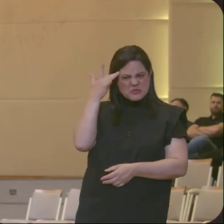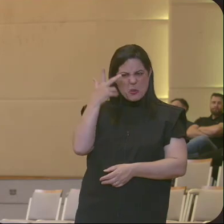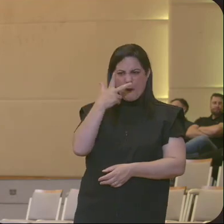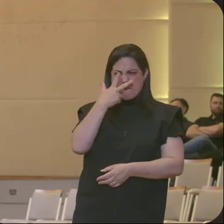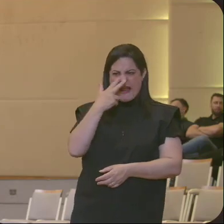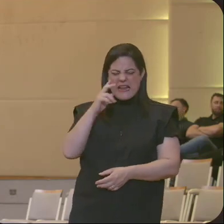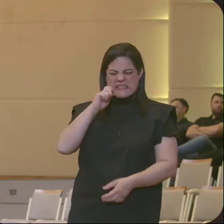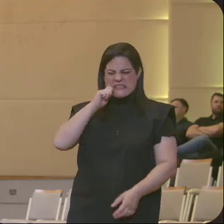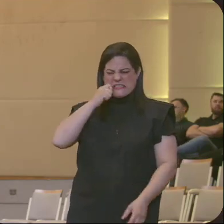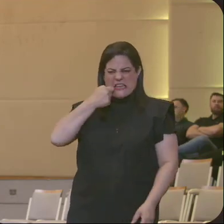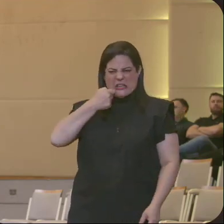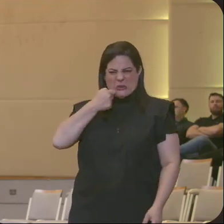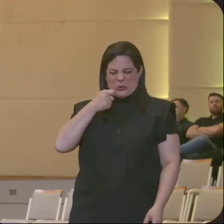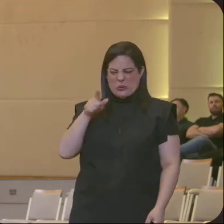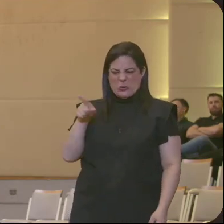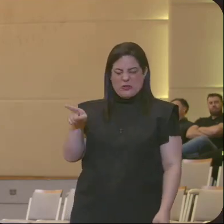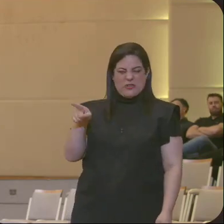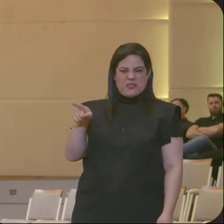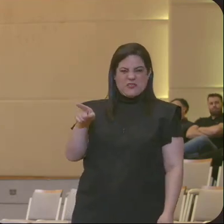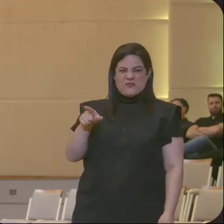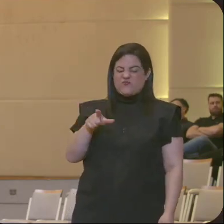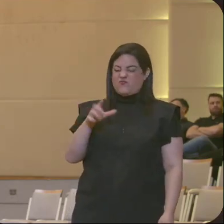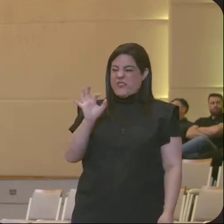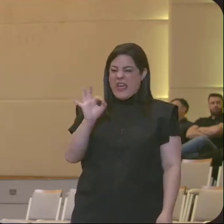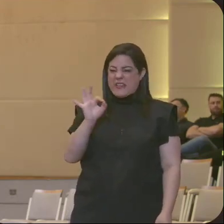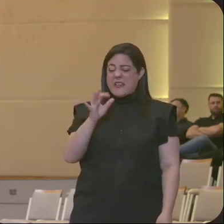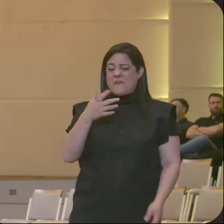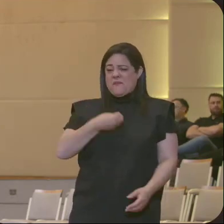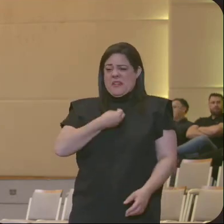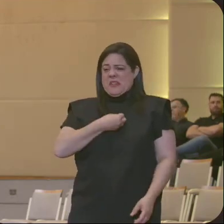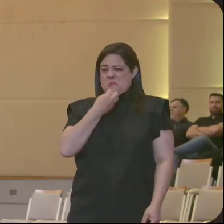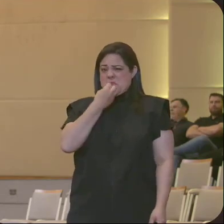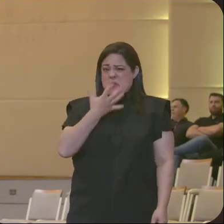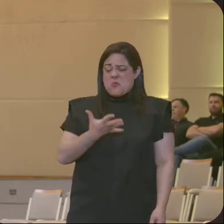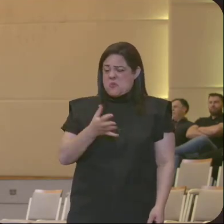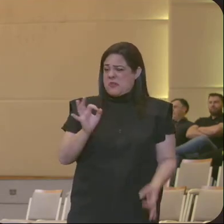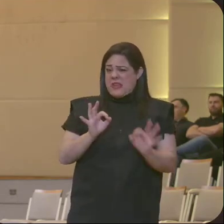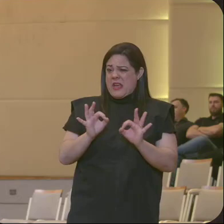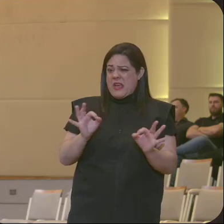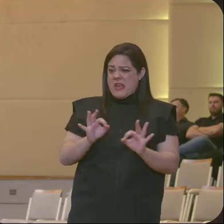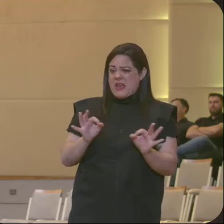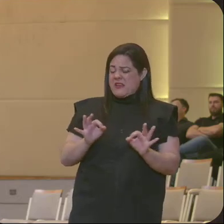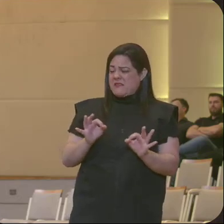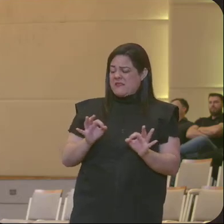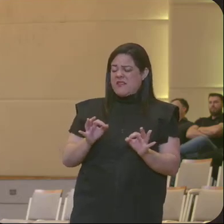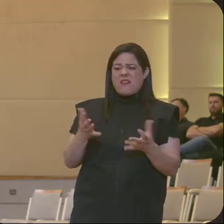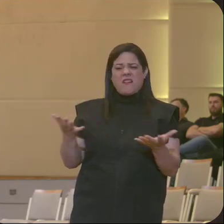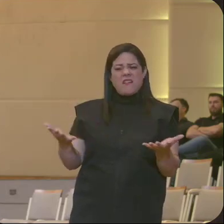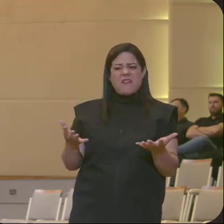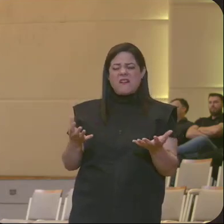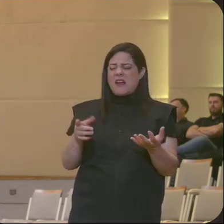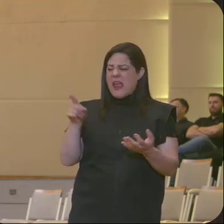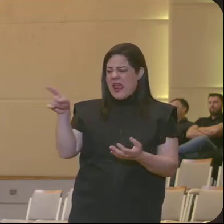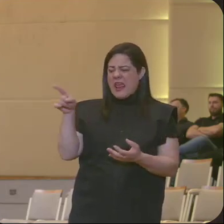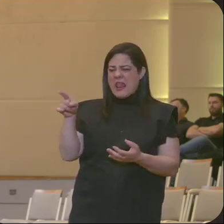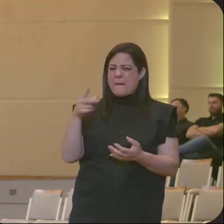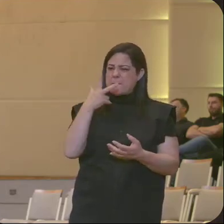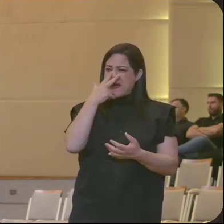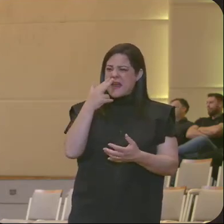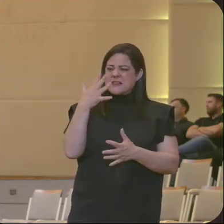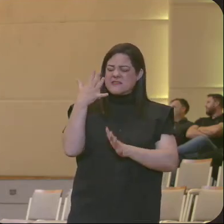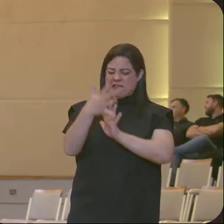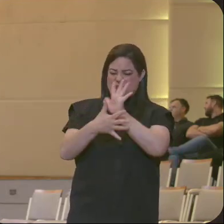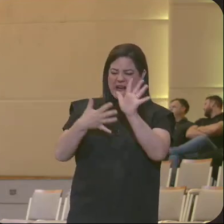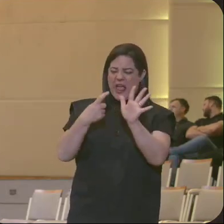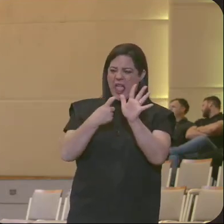né? Palavra daquela pessoa é azeda. Palavra daquela pessoa é amarga. Você conhece